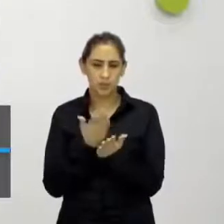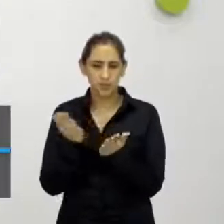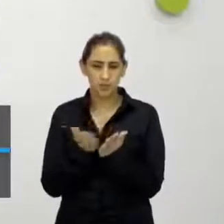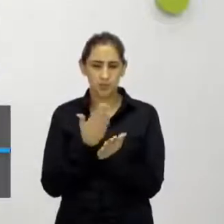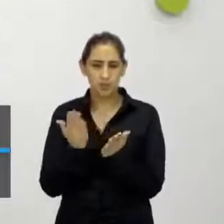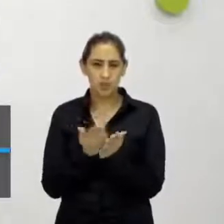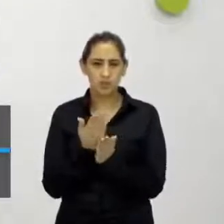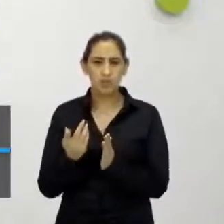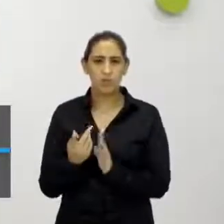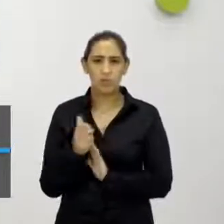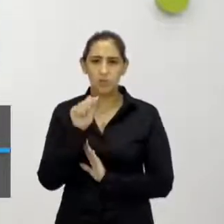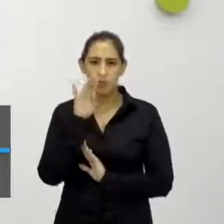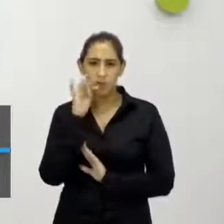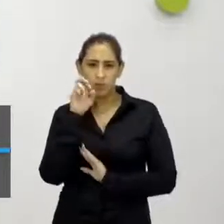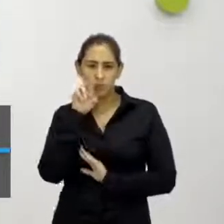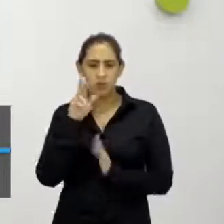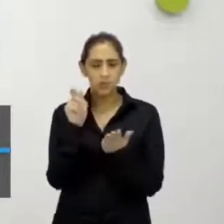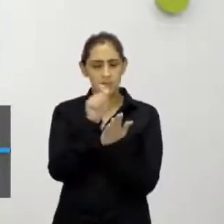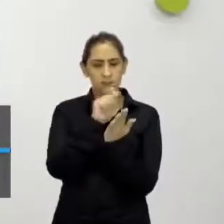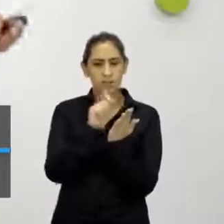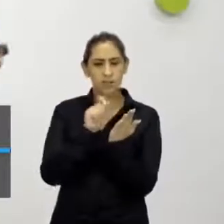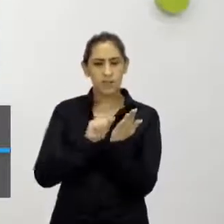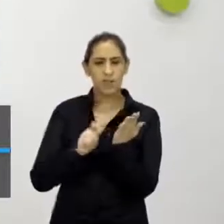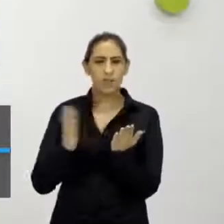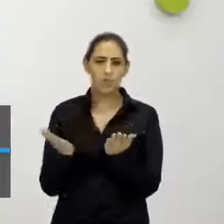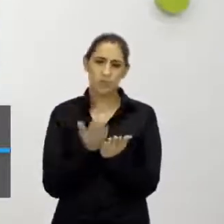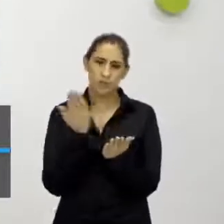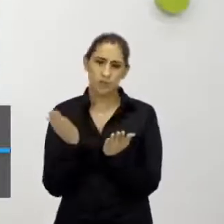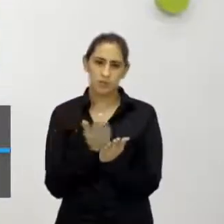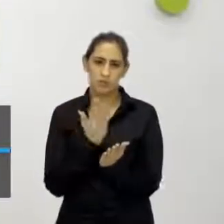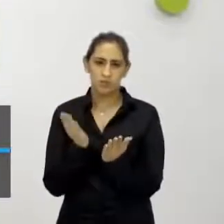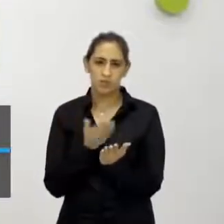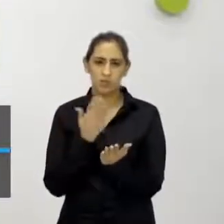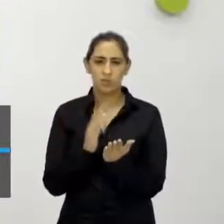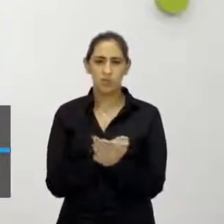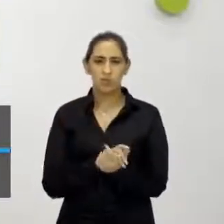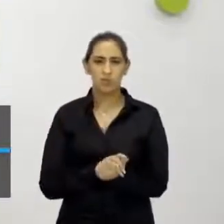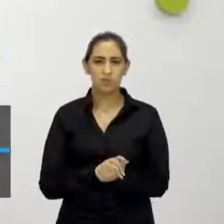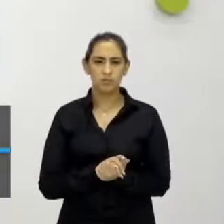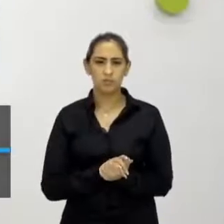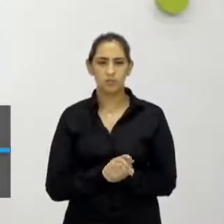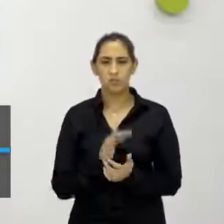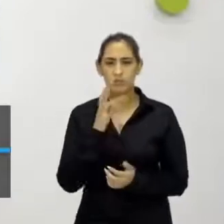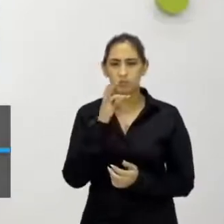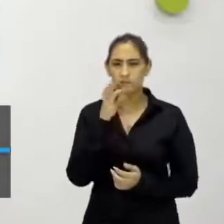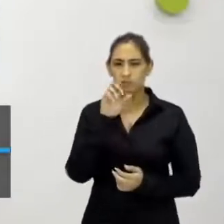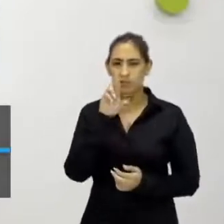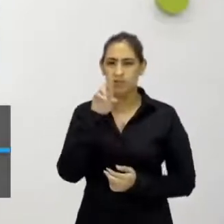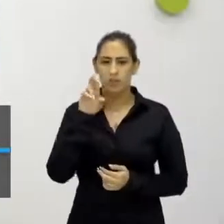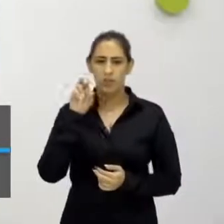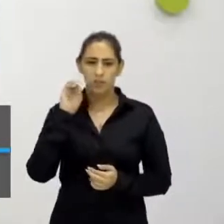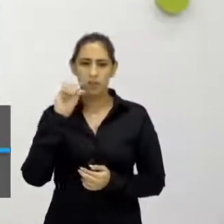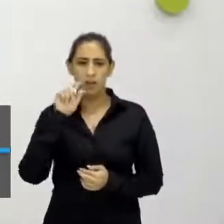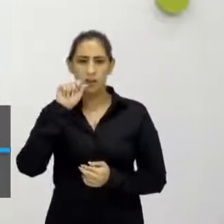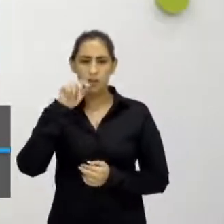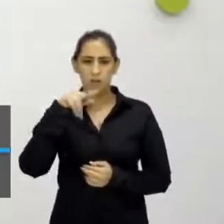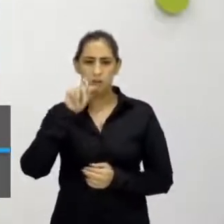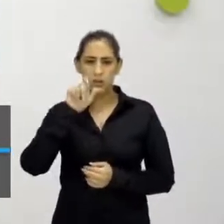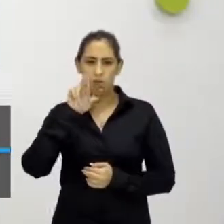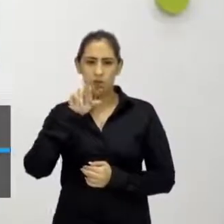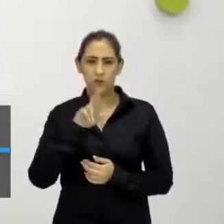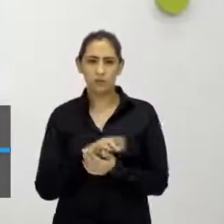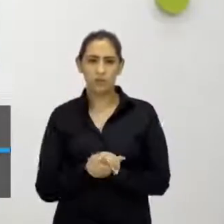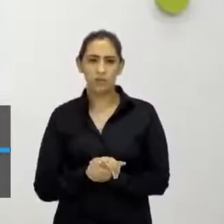o autor ele escreve o livro. Vou colocar lá, o Ferreira Goulart, um poeta maravilhoso. Ele vai lá, faz o poema